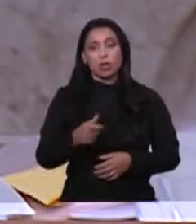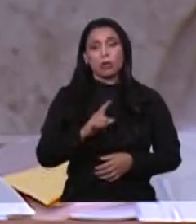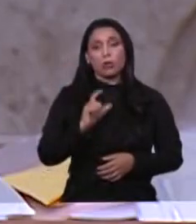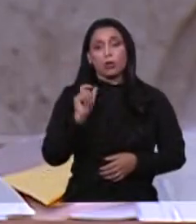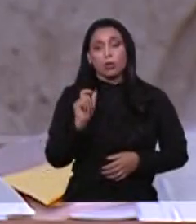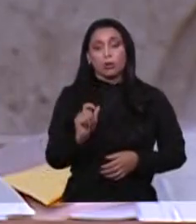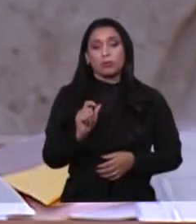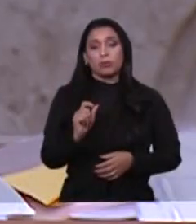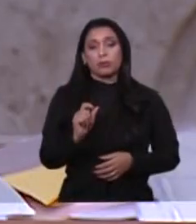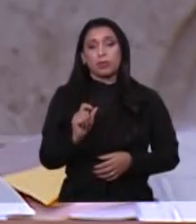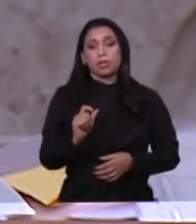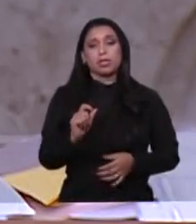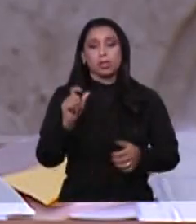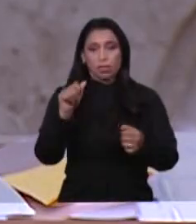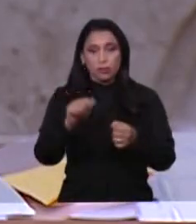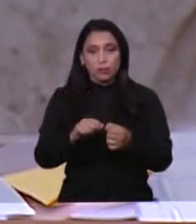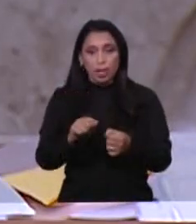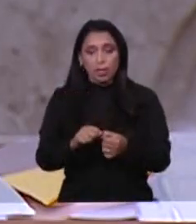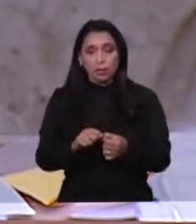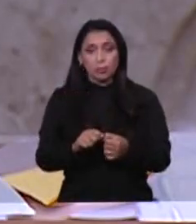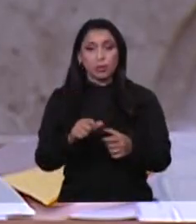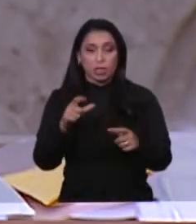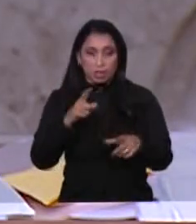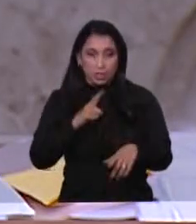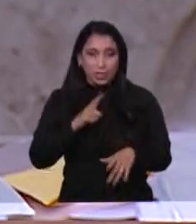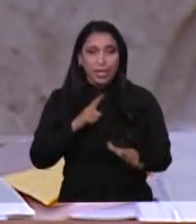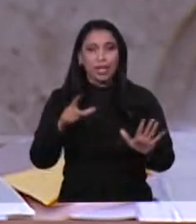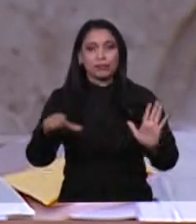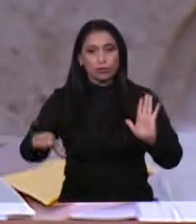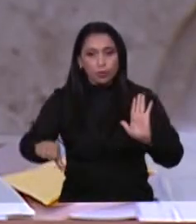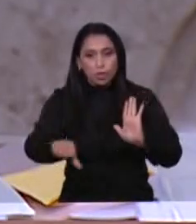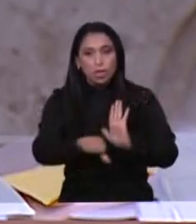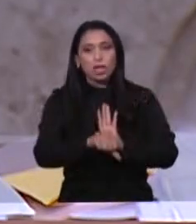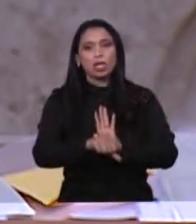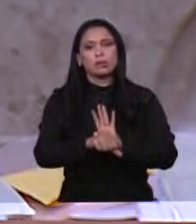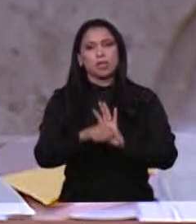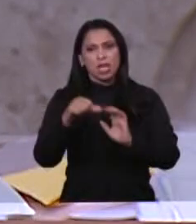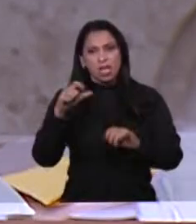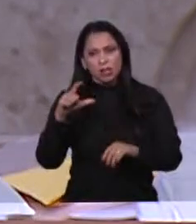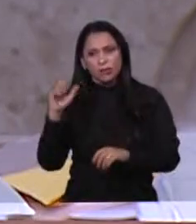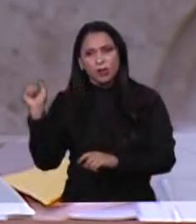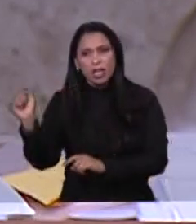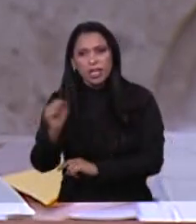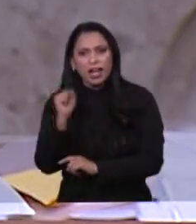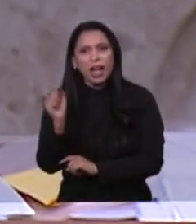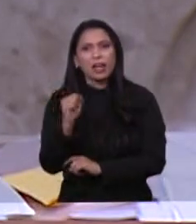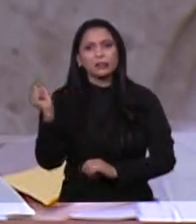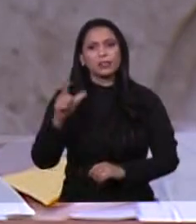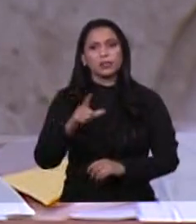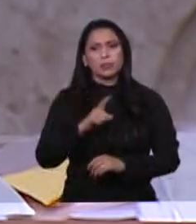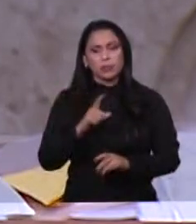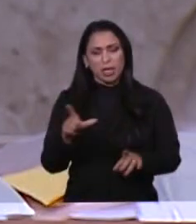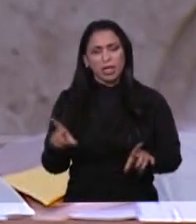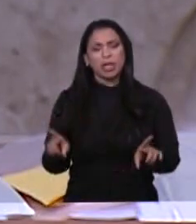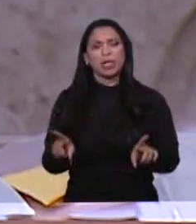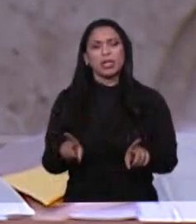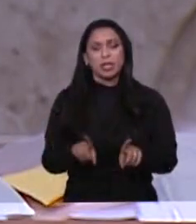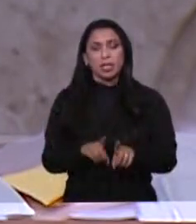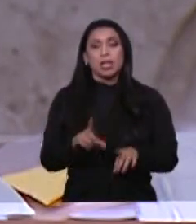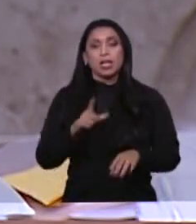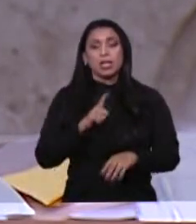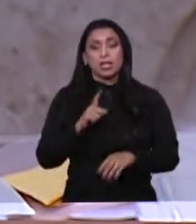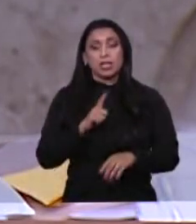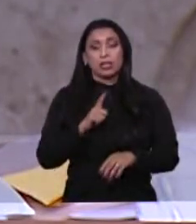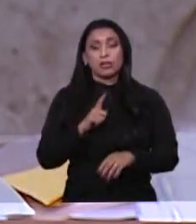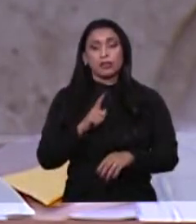de eventos criminosos extremamente graves e potencialmente disruptivos